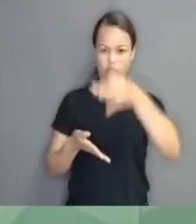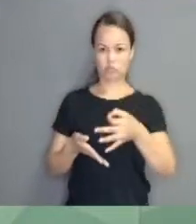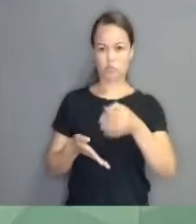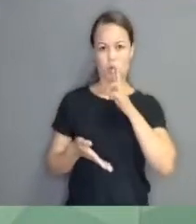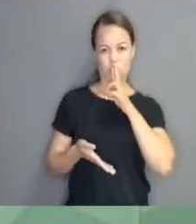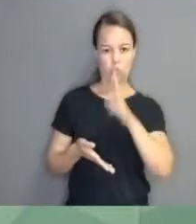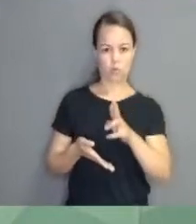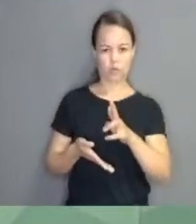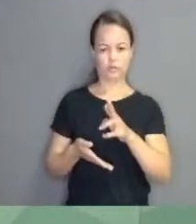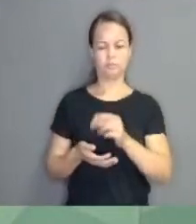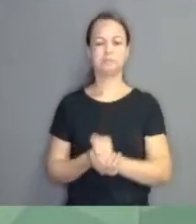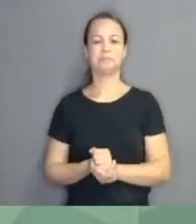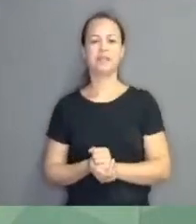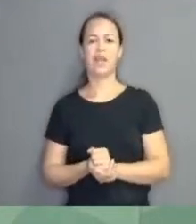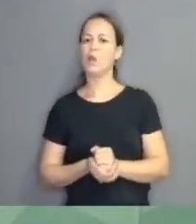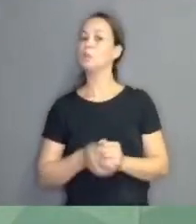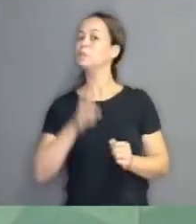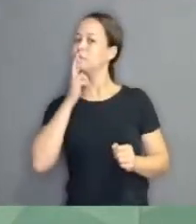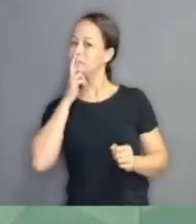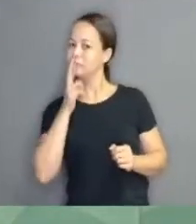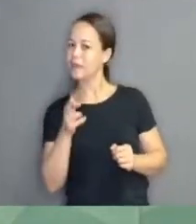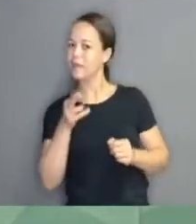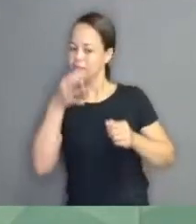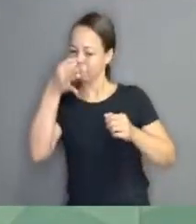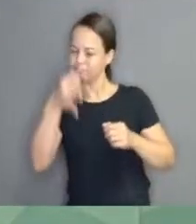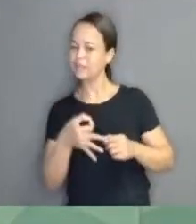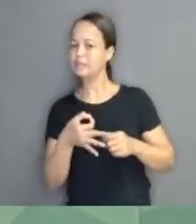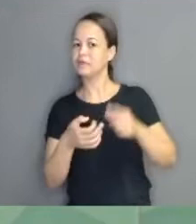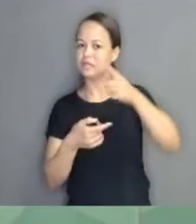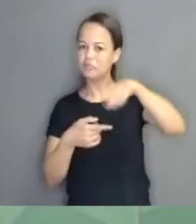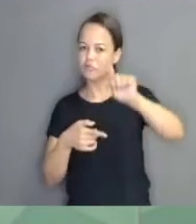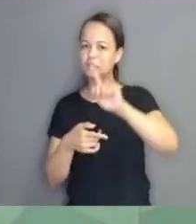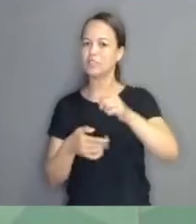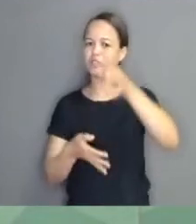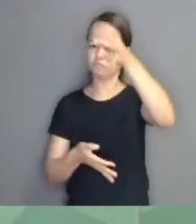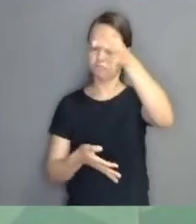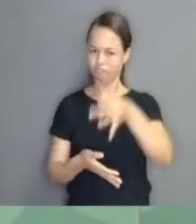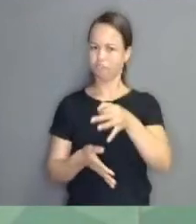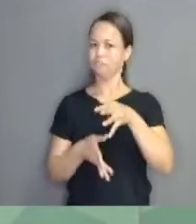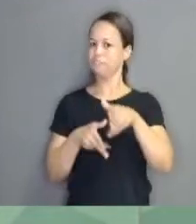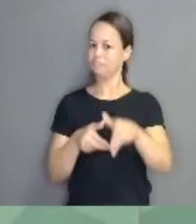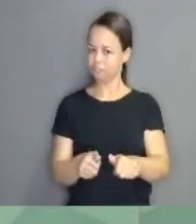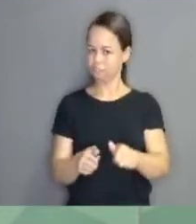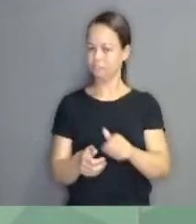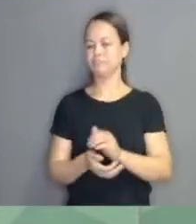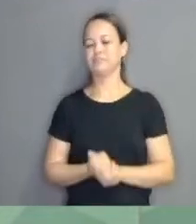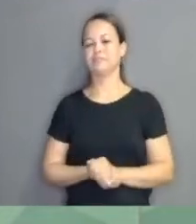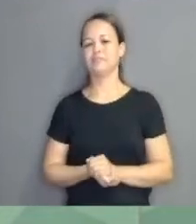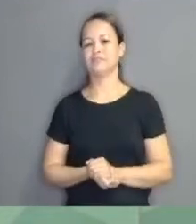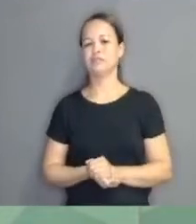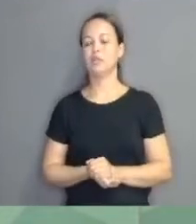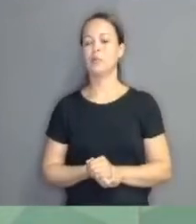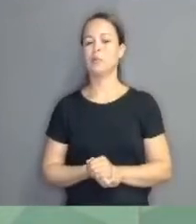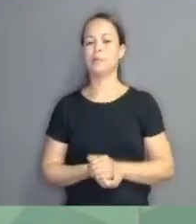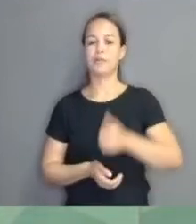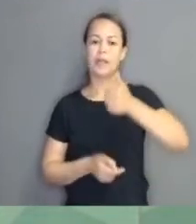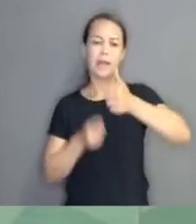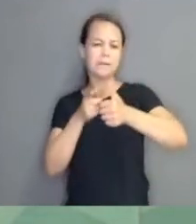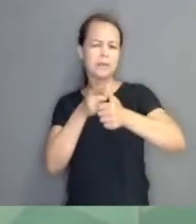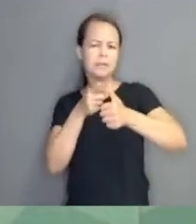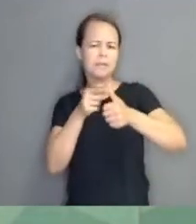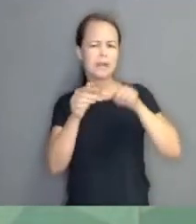resposta correta porque tenho certeza que vocês vão tirar de letra vamos lá a primeira pergunta é